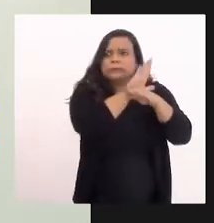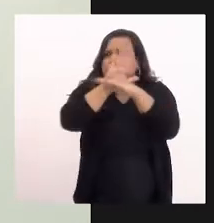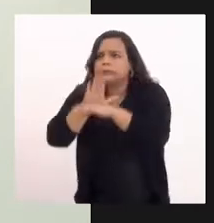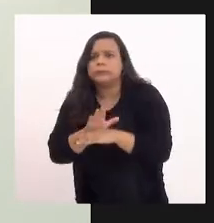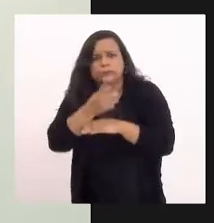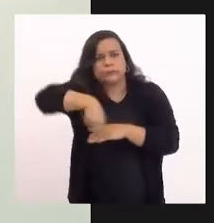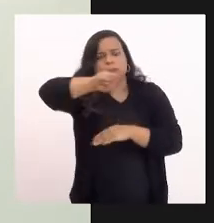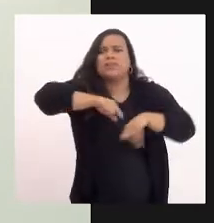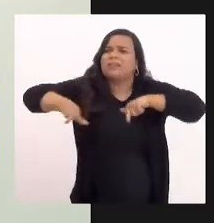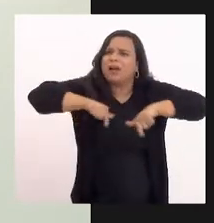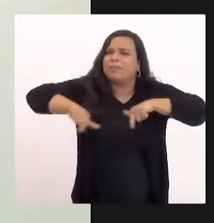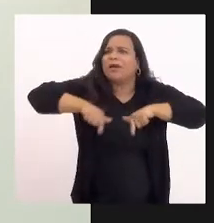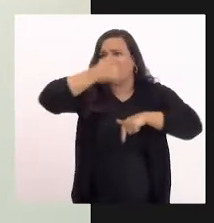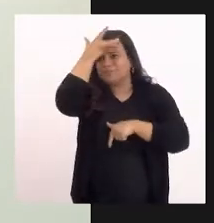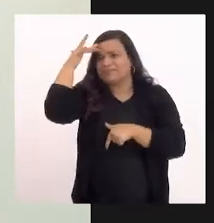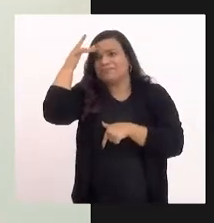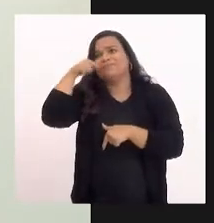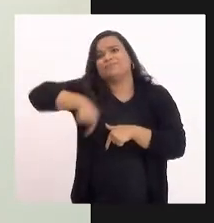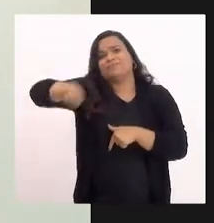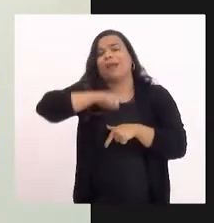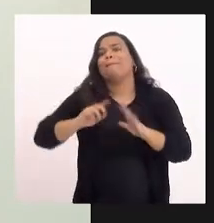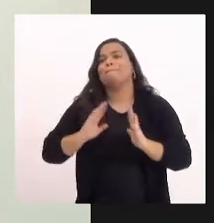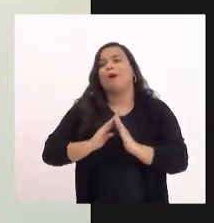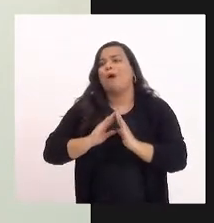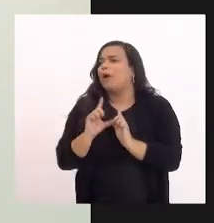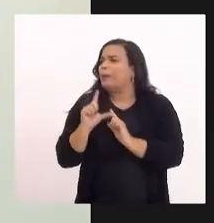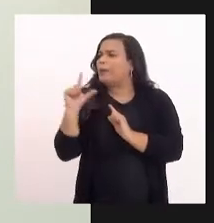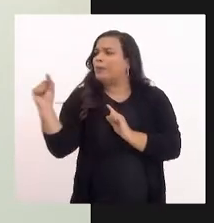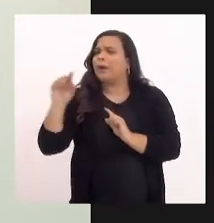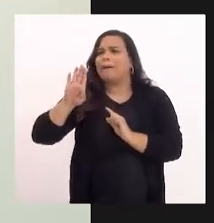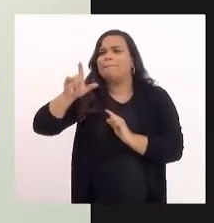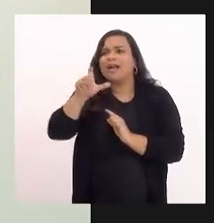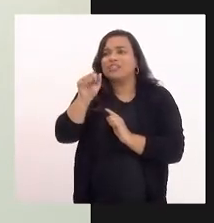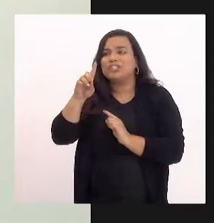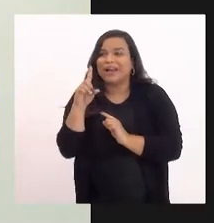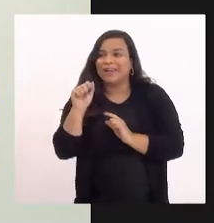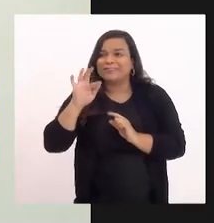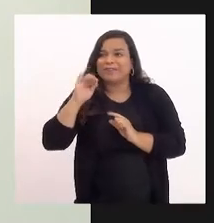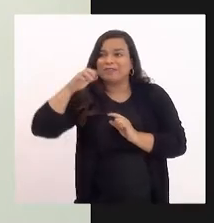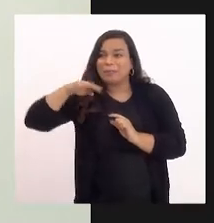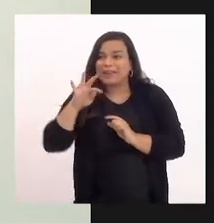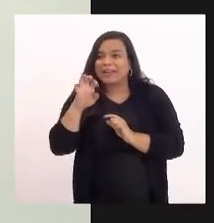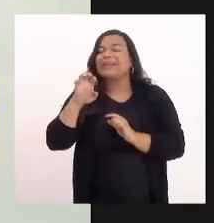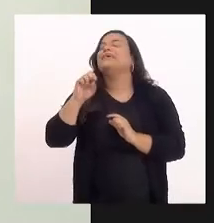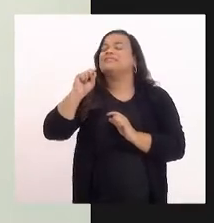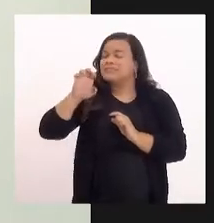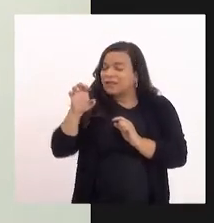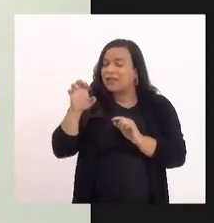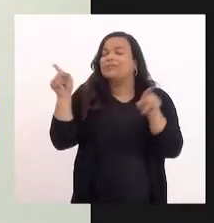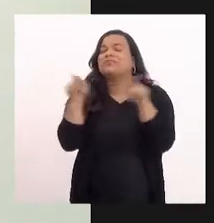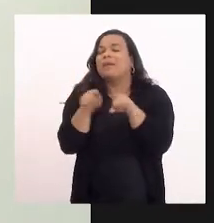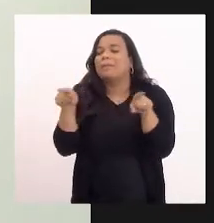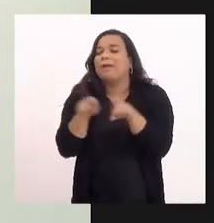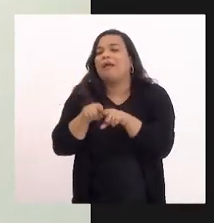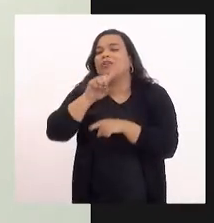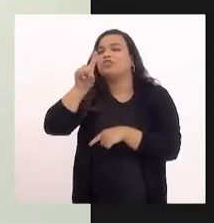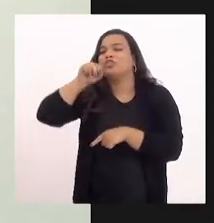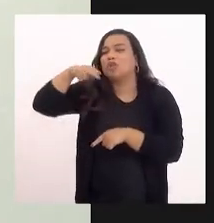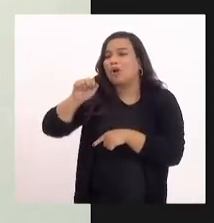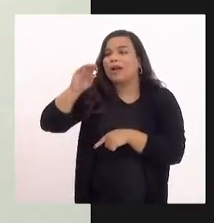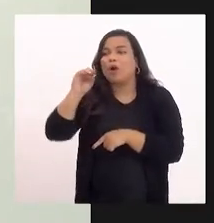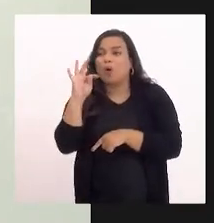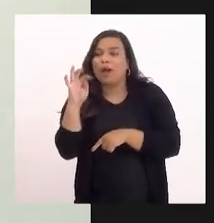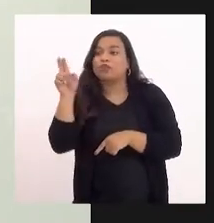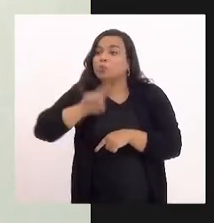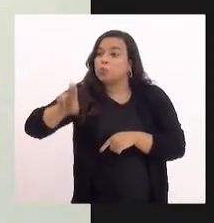trabalhadora que mora na Baixada Fluminense e que mora na zona oeste que usa o trem e muitos não conhecem essa realidade o que é usar o